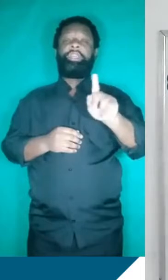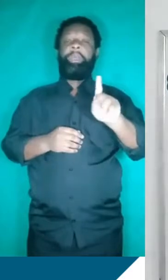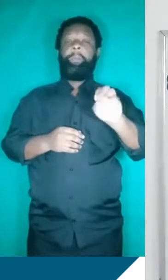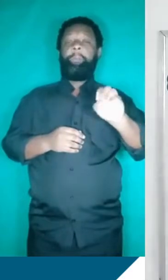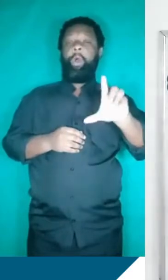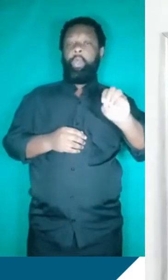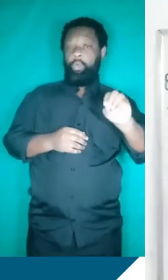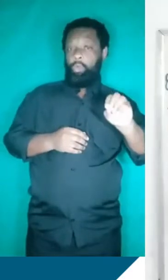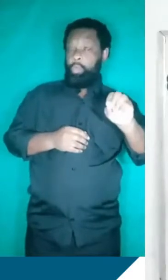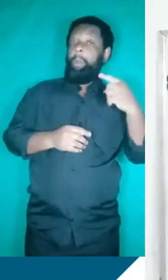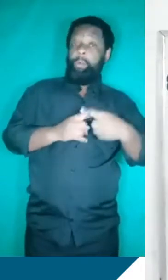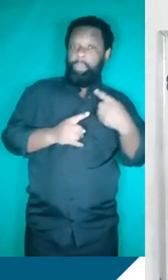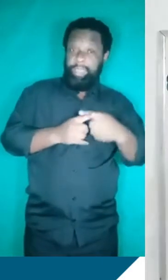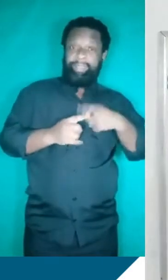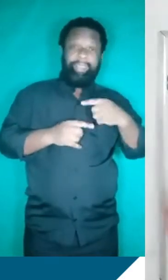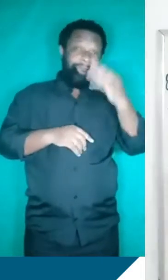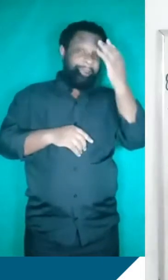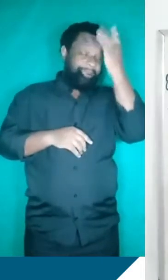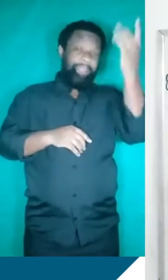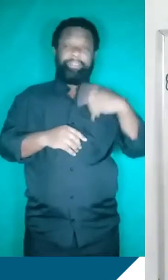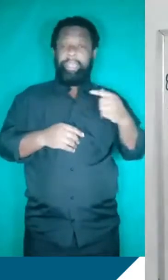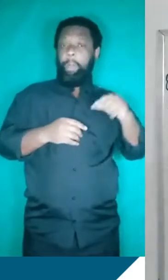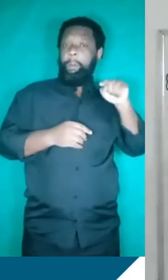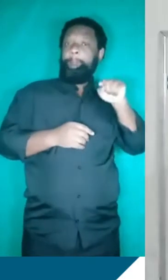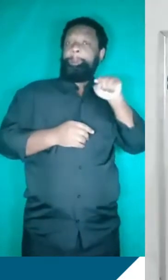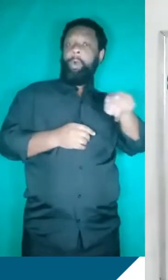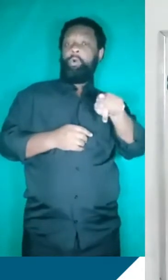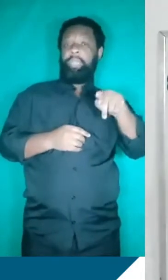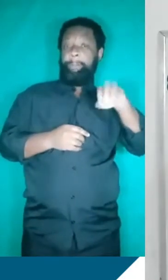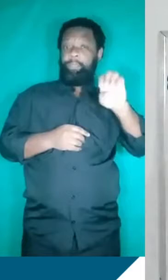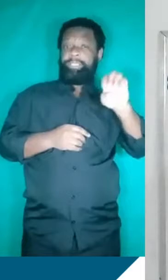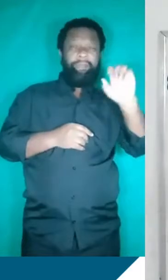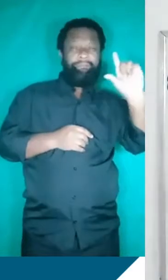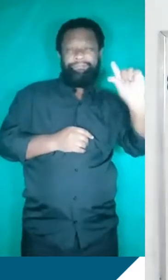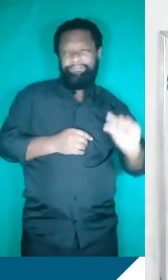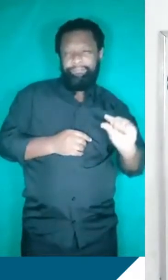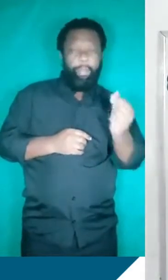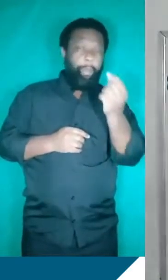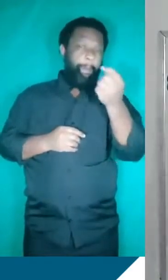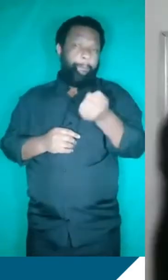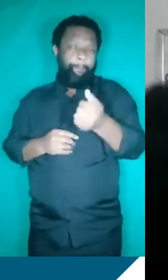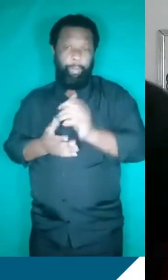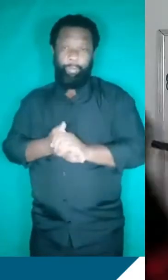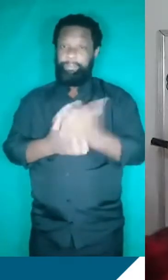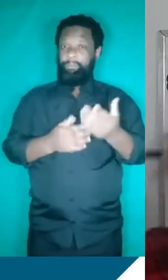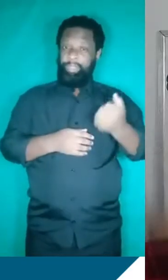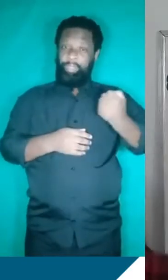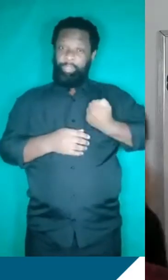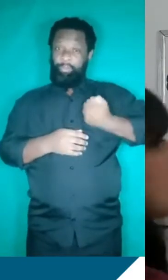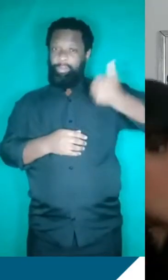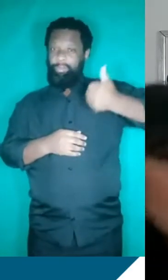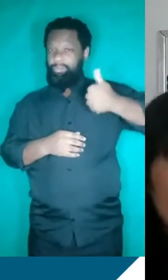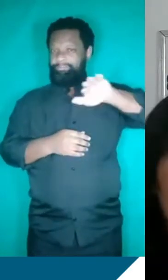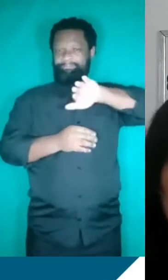tipo mais fraco de interação. E por isso, essa substância terá um ponto de ebulição menor. Então, a número